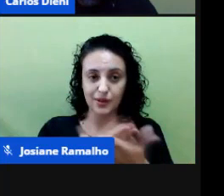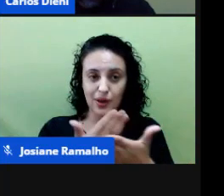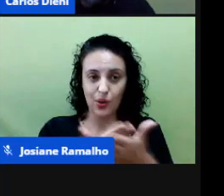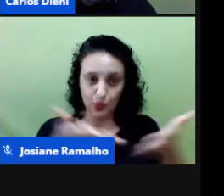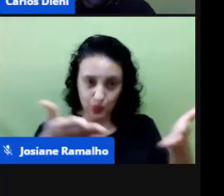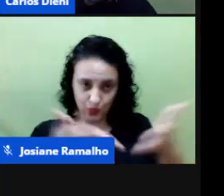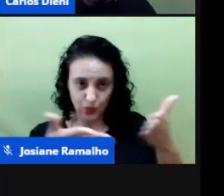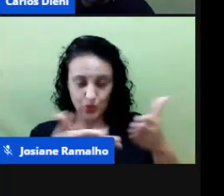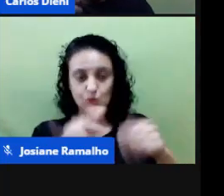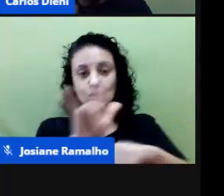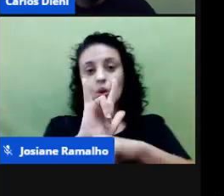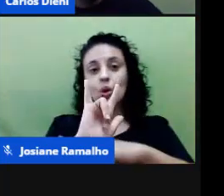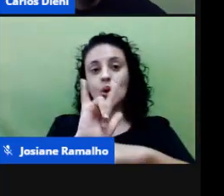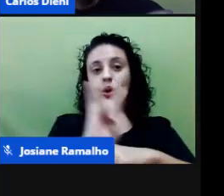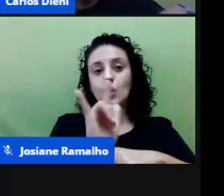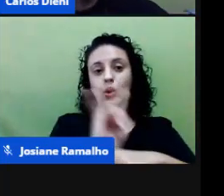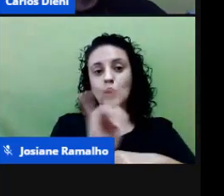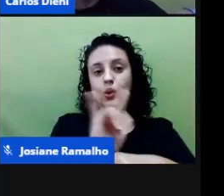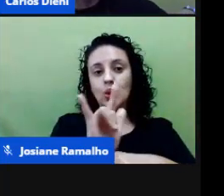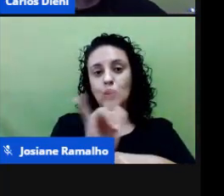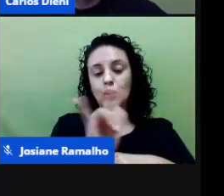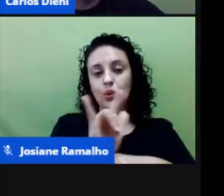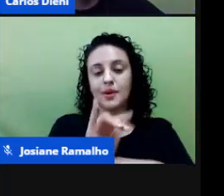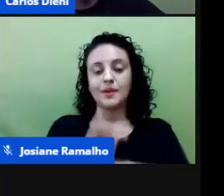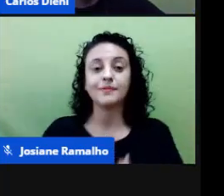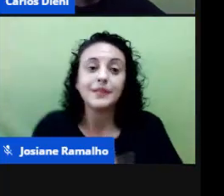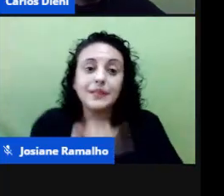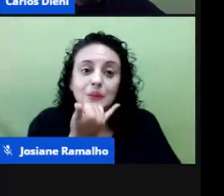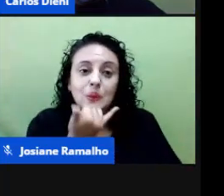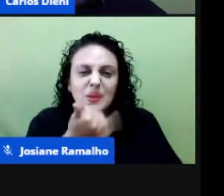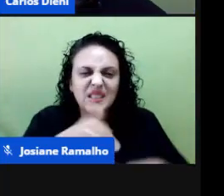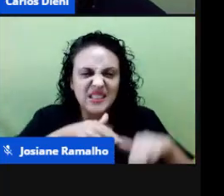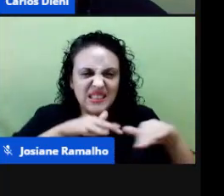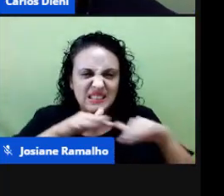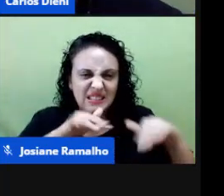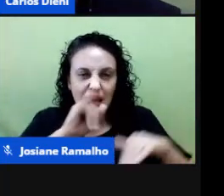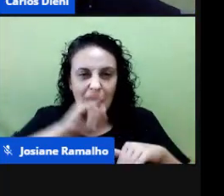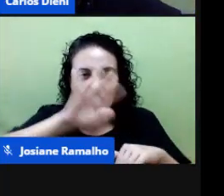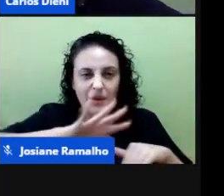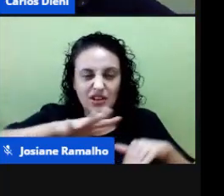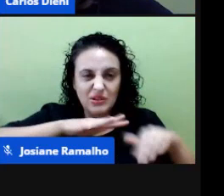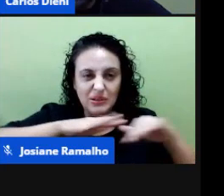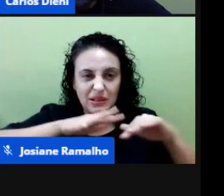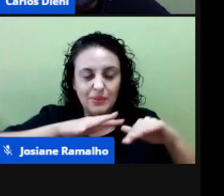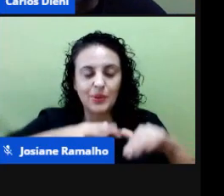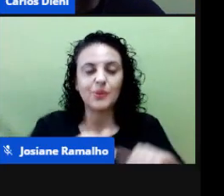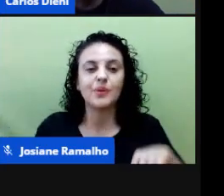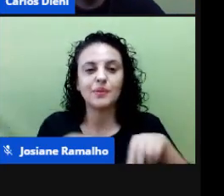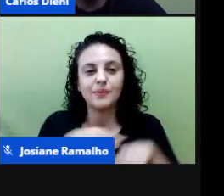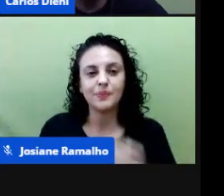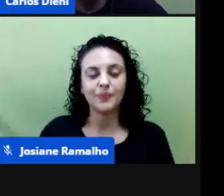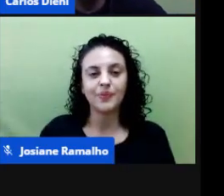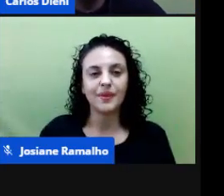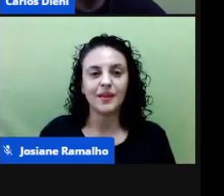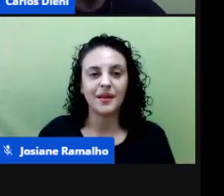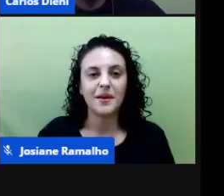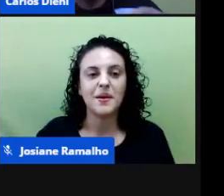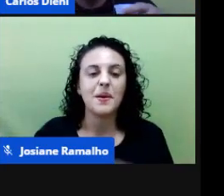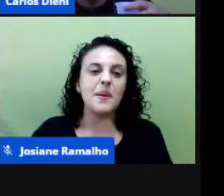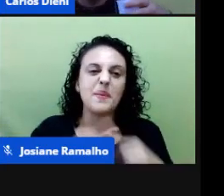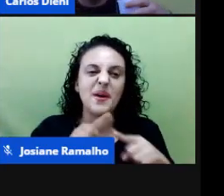Opa, eu dei uma tremida aqui, que eu estou cruzando as pernas, chutei aqui, sou muito